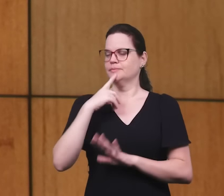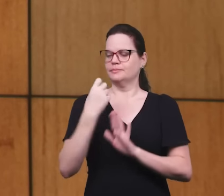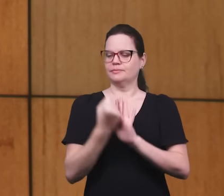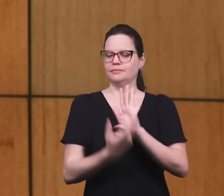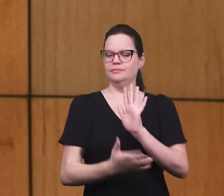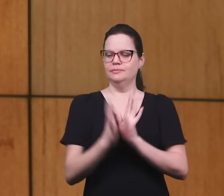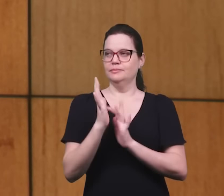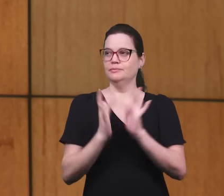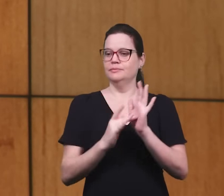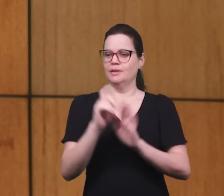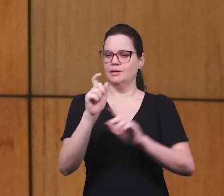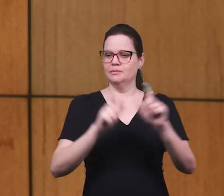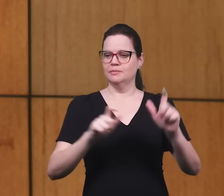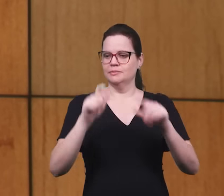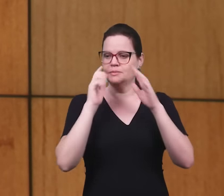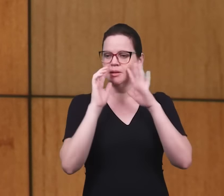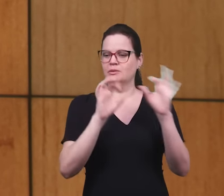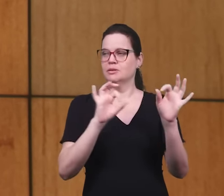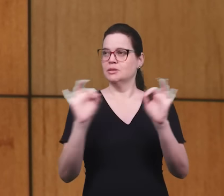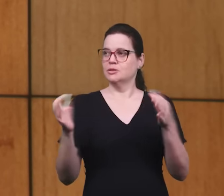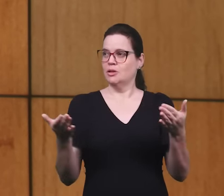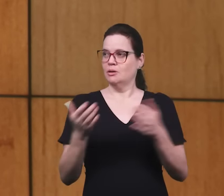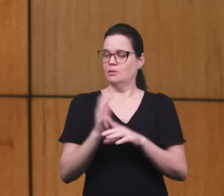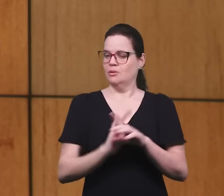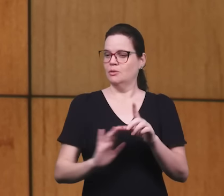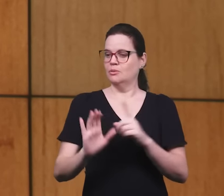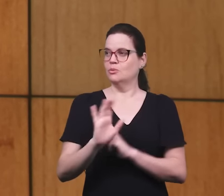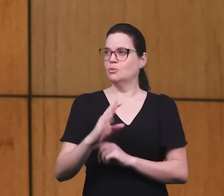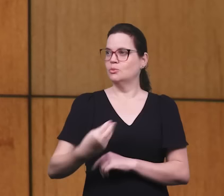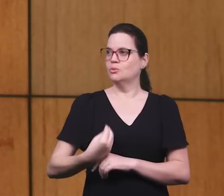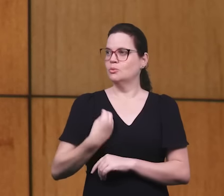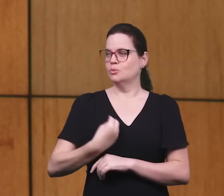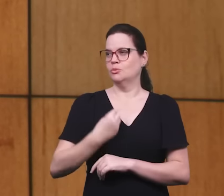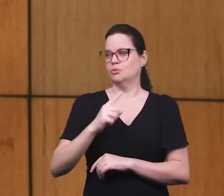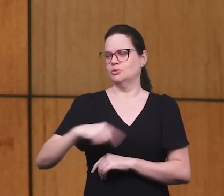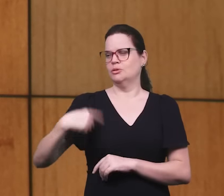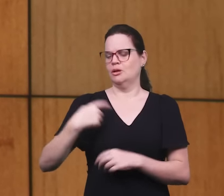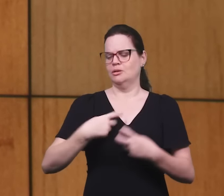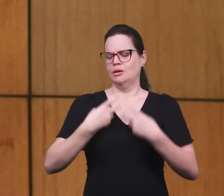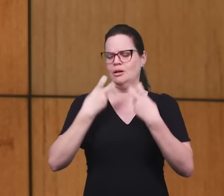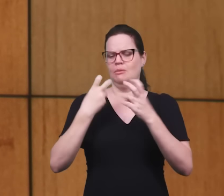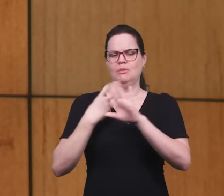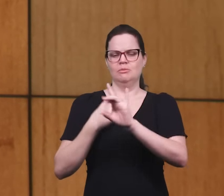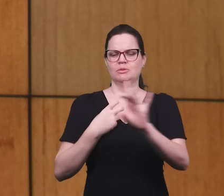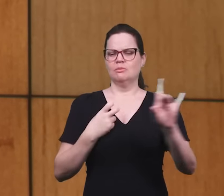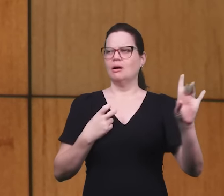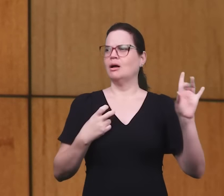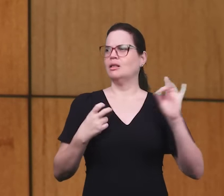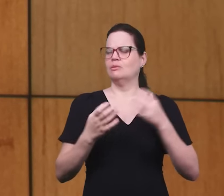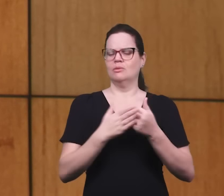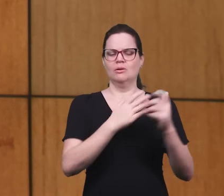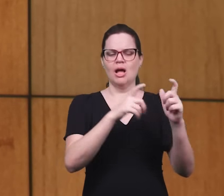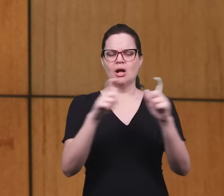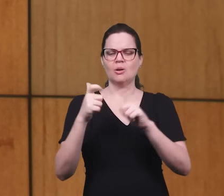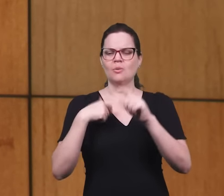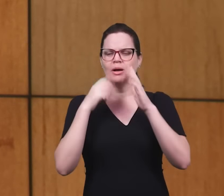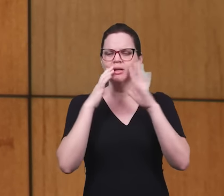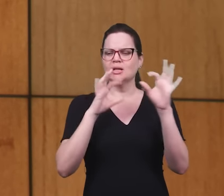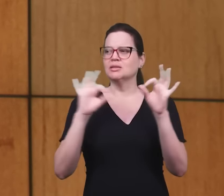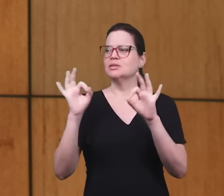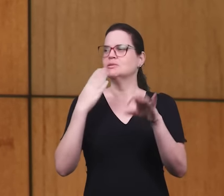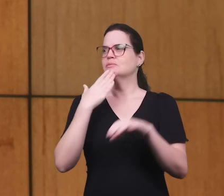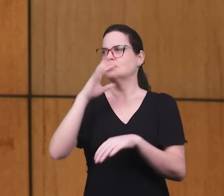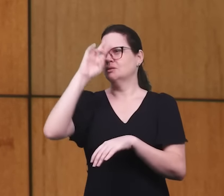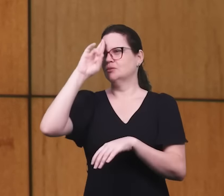por todos aqueles que neste momento participam deste culto, onde estiverem. Pedimos